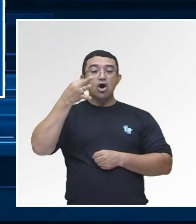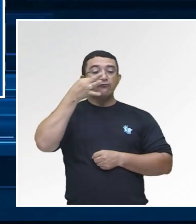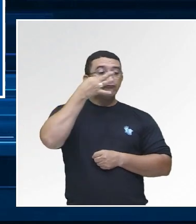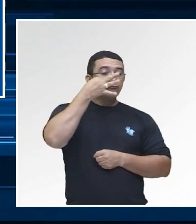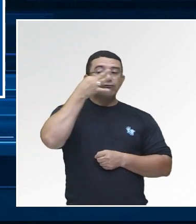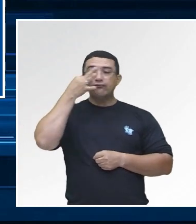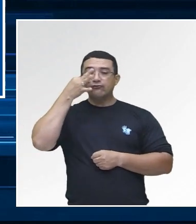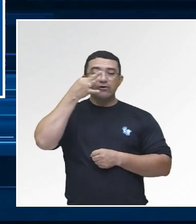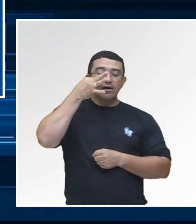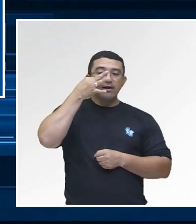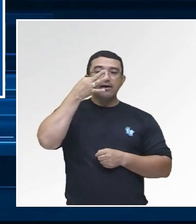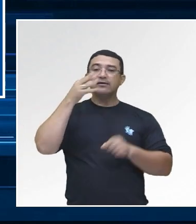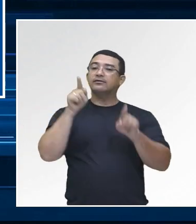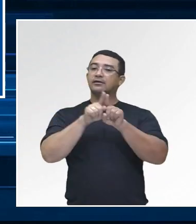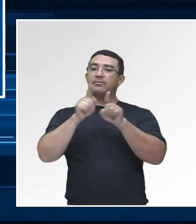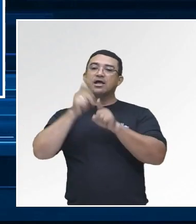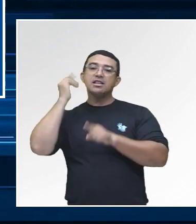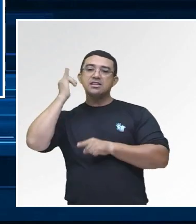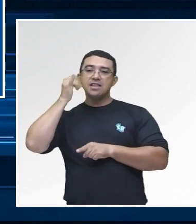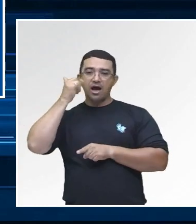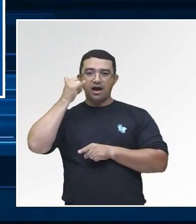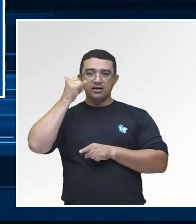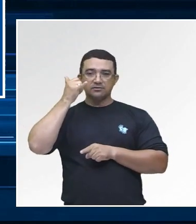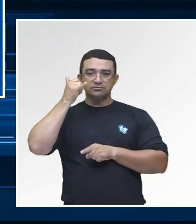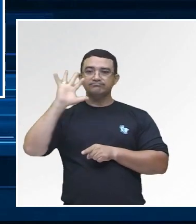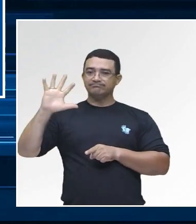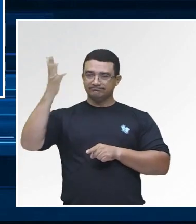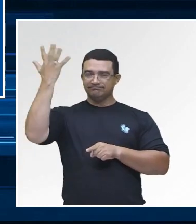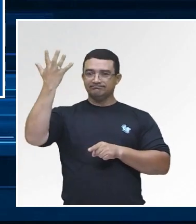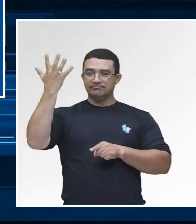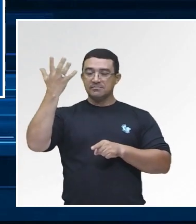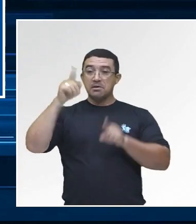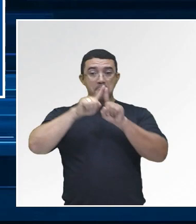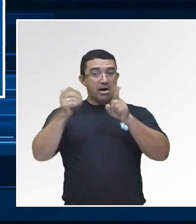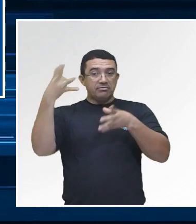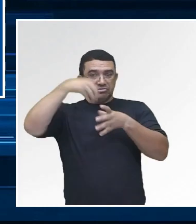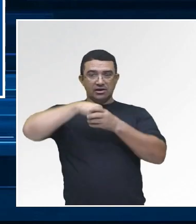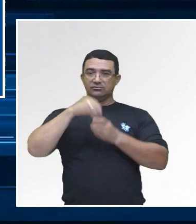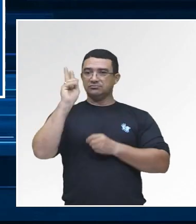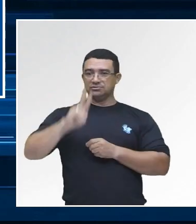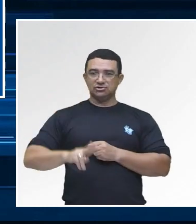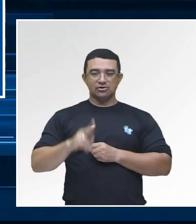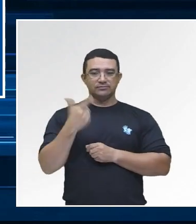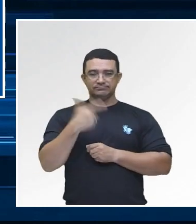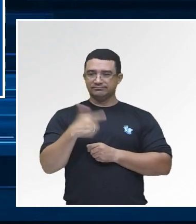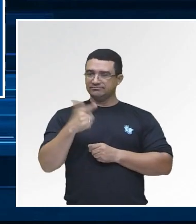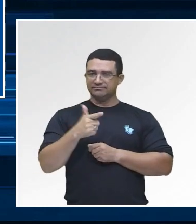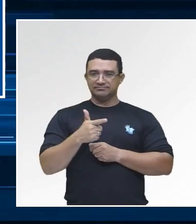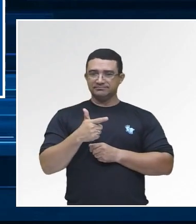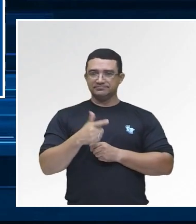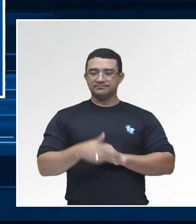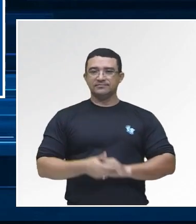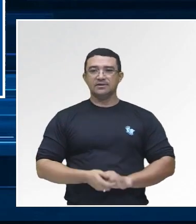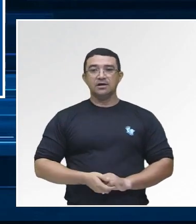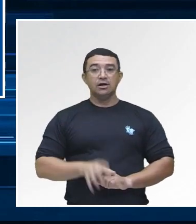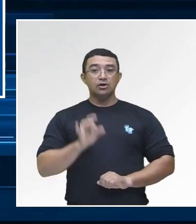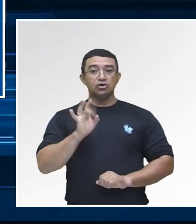narrando os fatos, mas ele não estava dentro da ação, ele não estava participando, ele estava